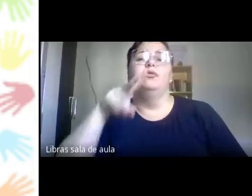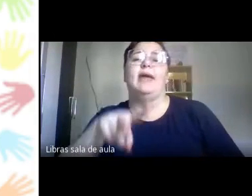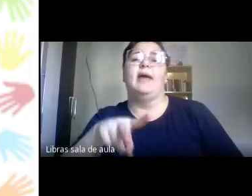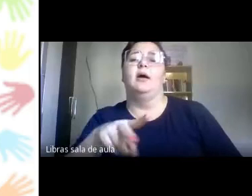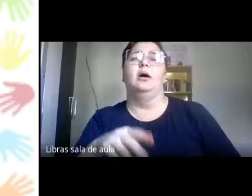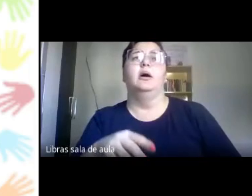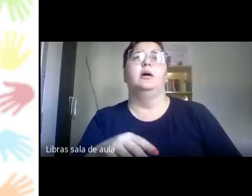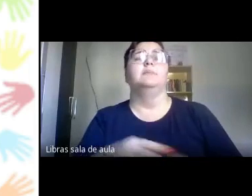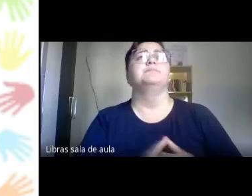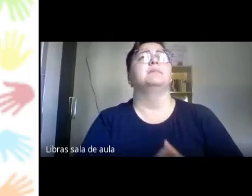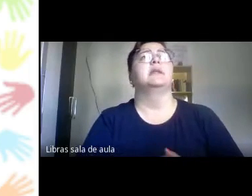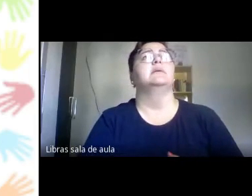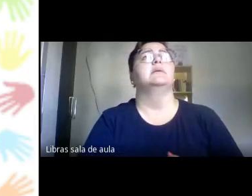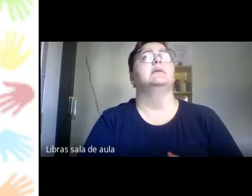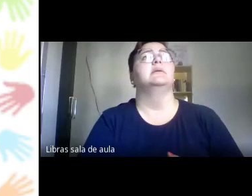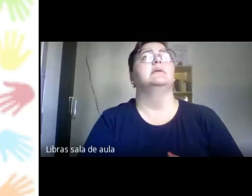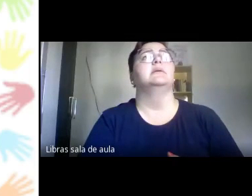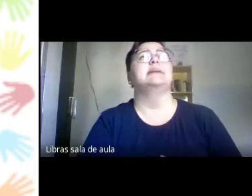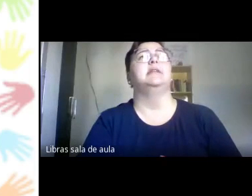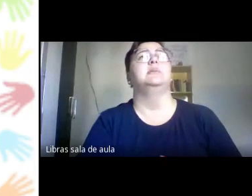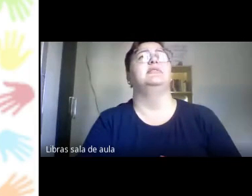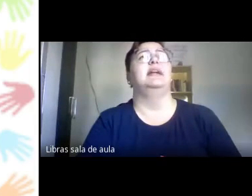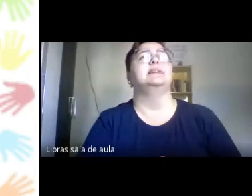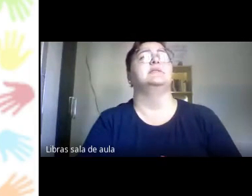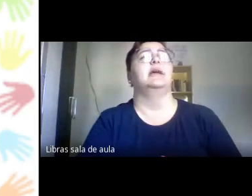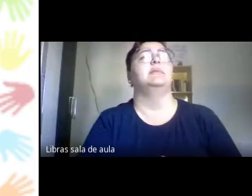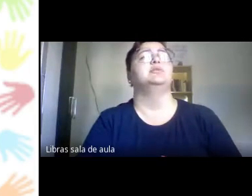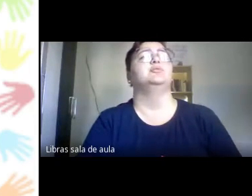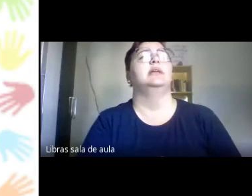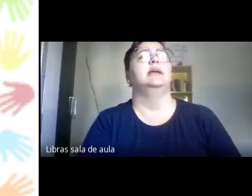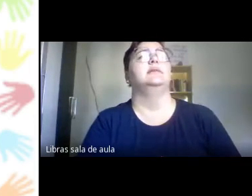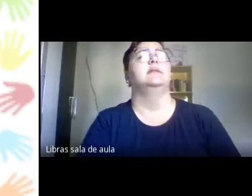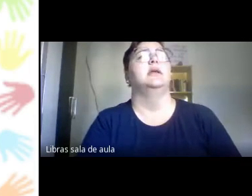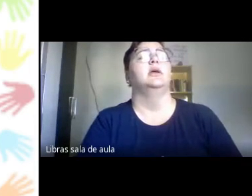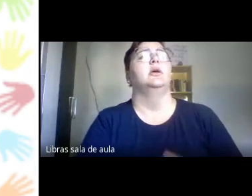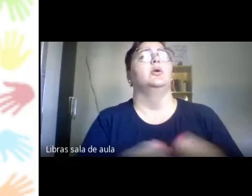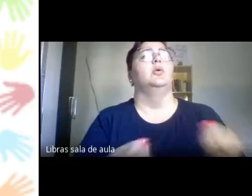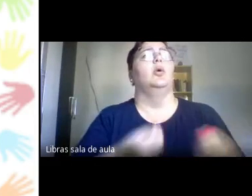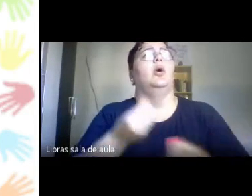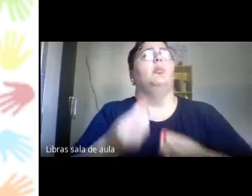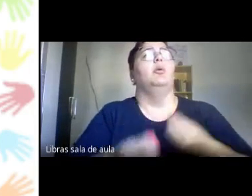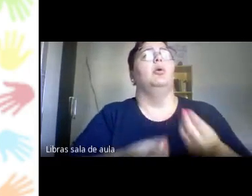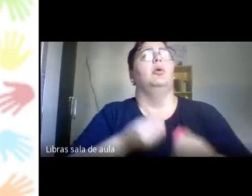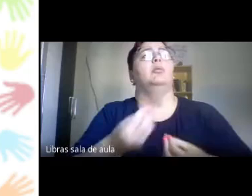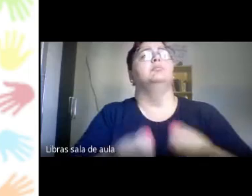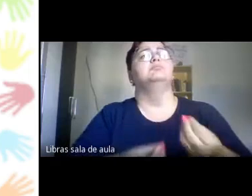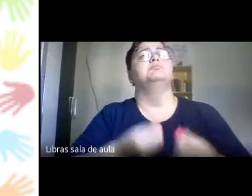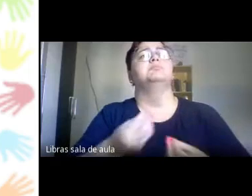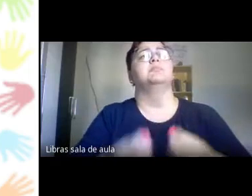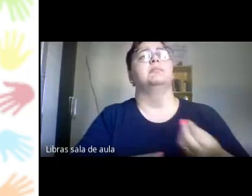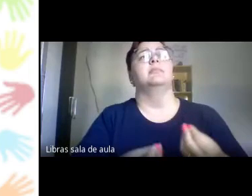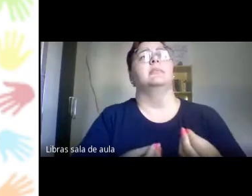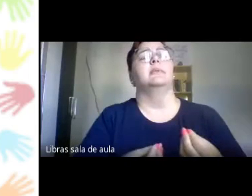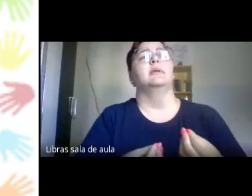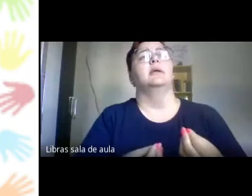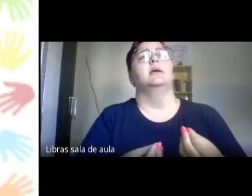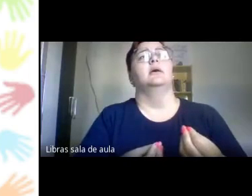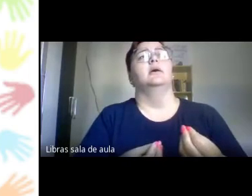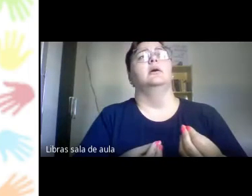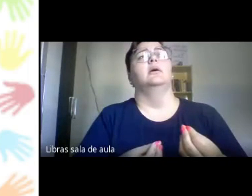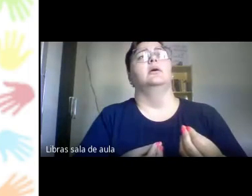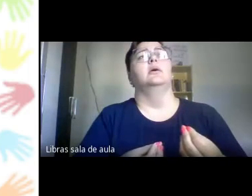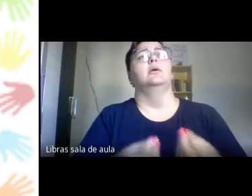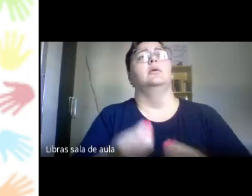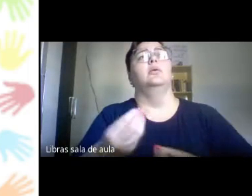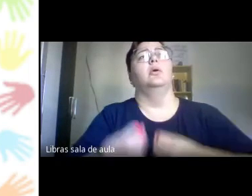tu vê... deixa eu pensar numa frase, alguém me ajuda aí. Como